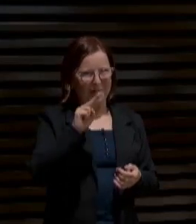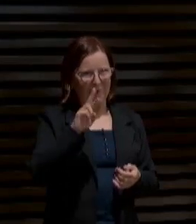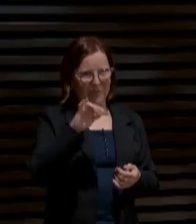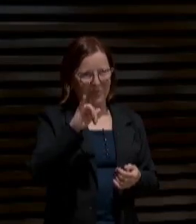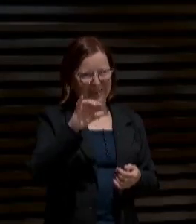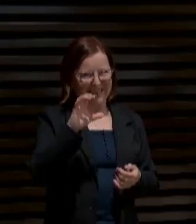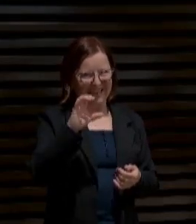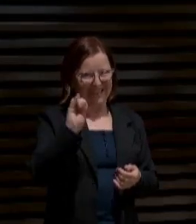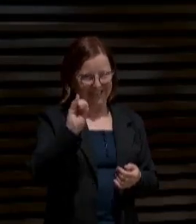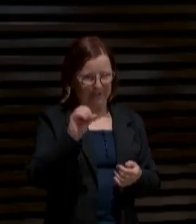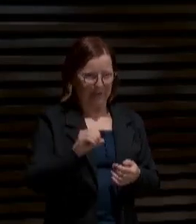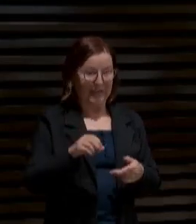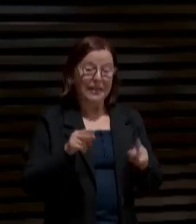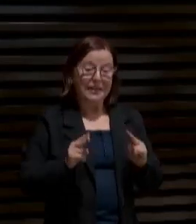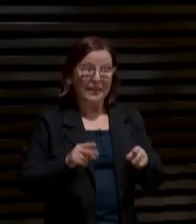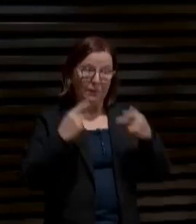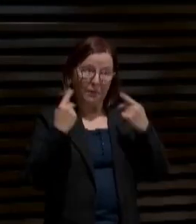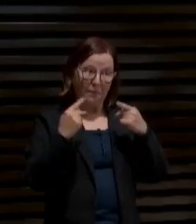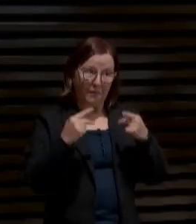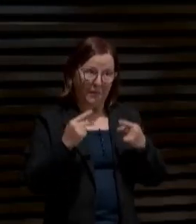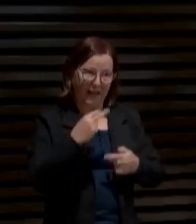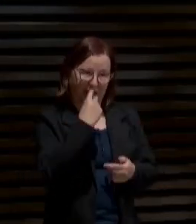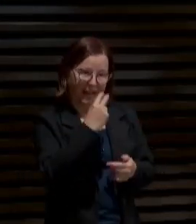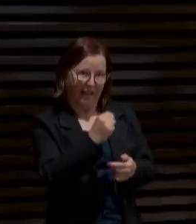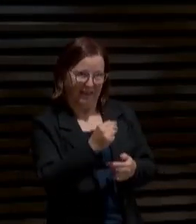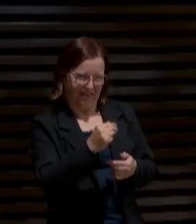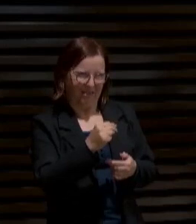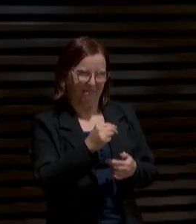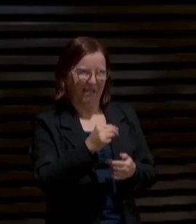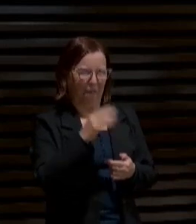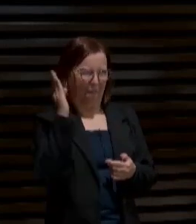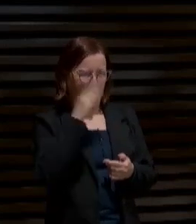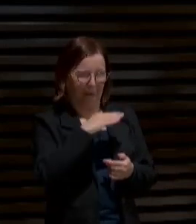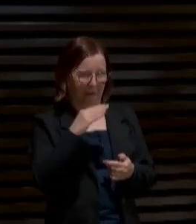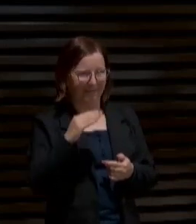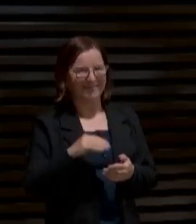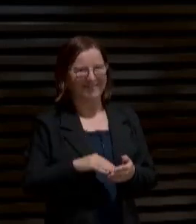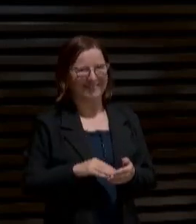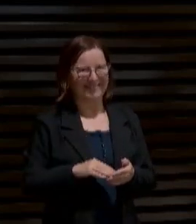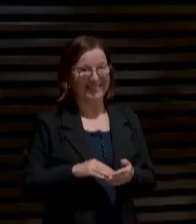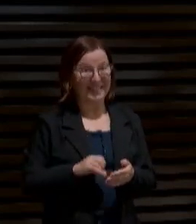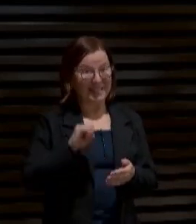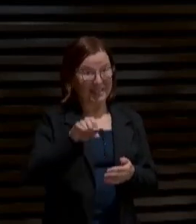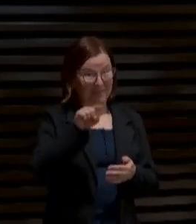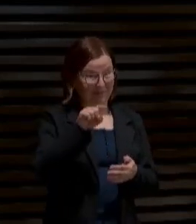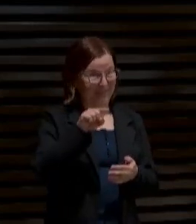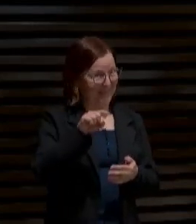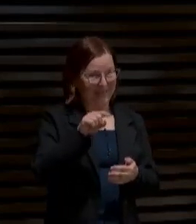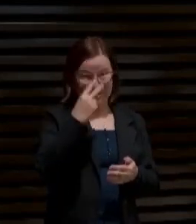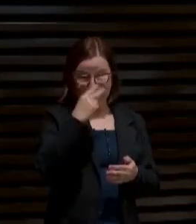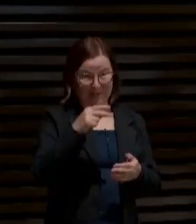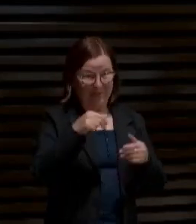língua né essa língua terrível então se você não ouviu esses estudos sobre a língua pegue lá ele vai